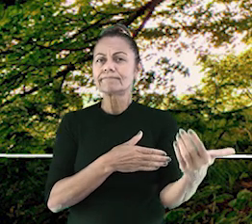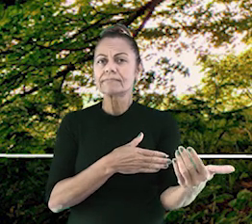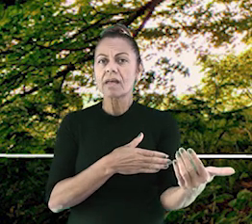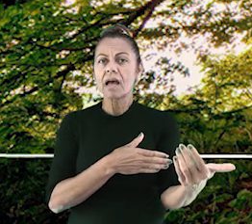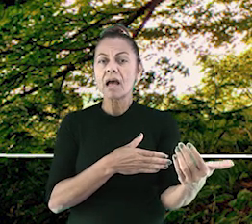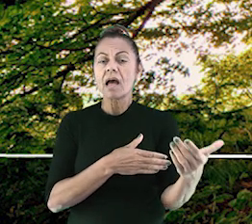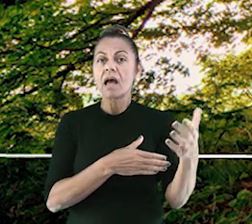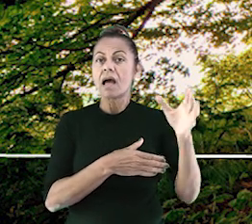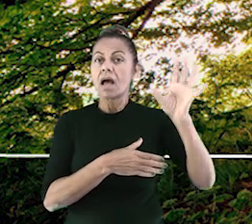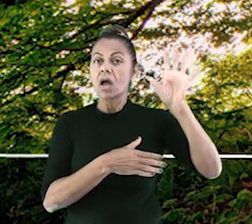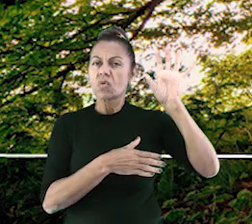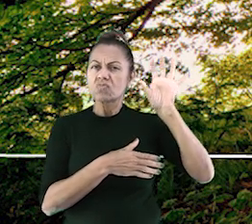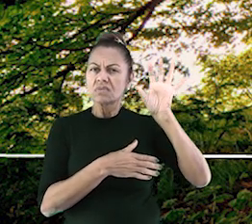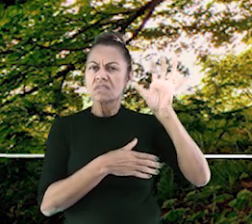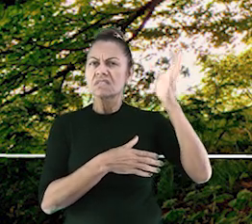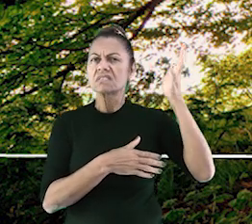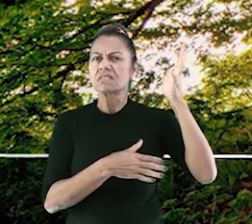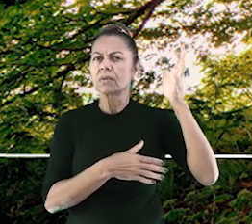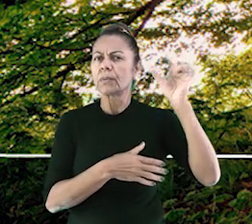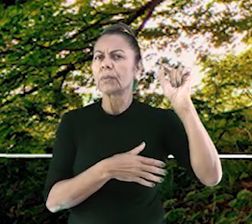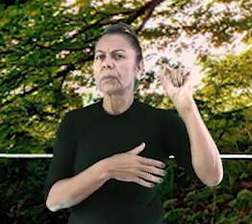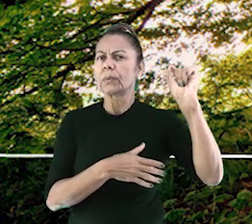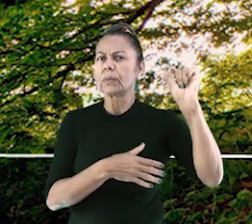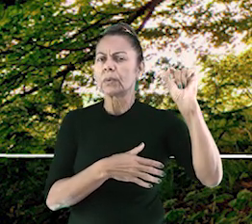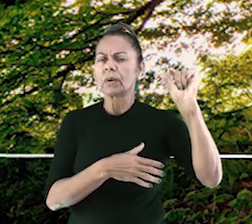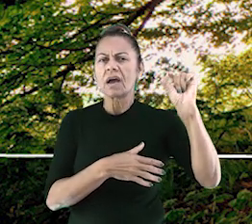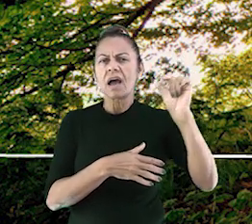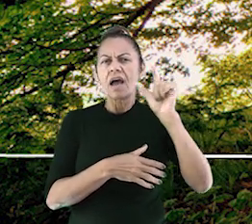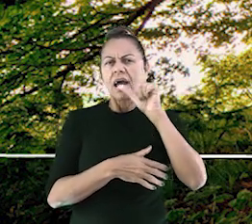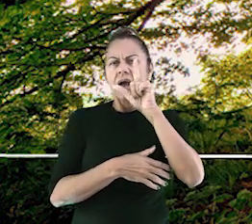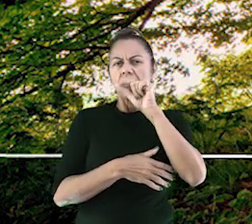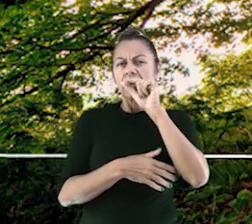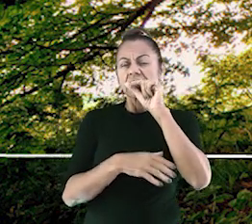um belo dia, quando estava